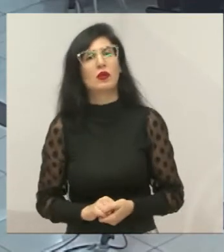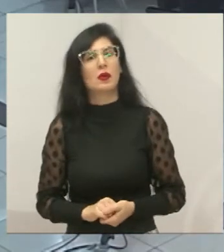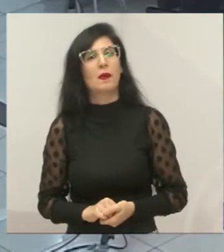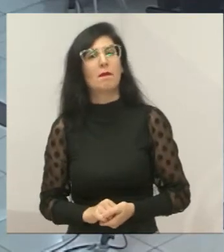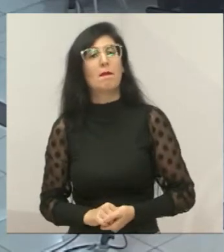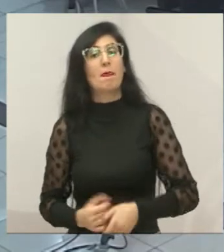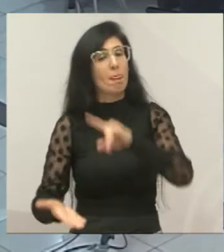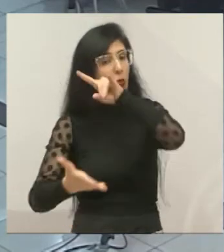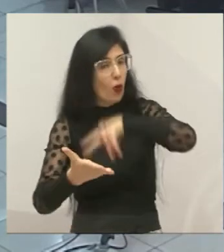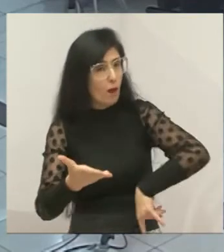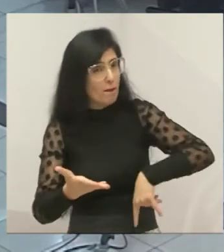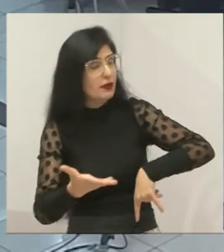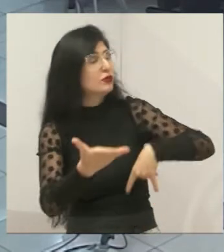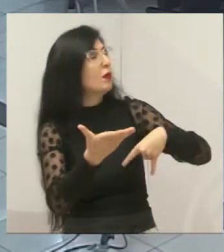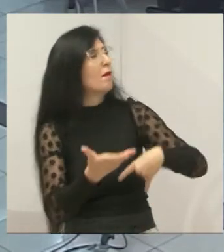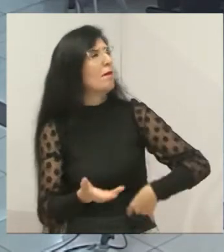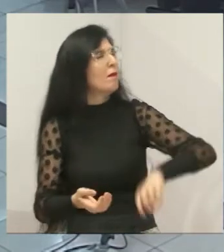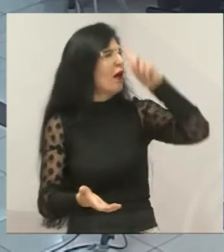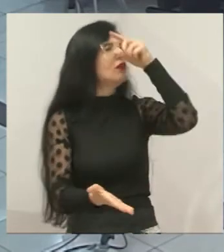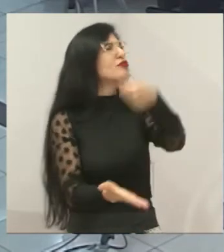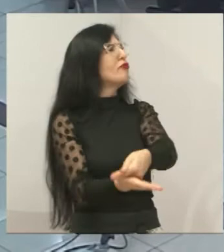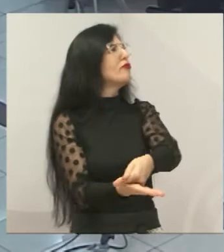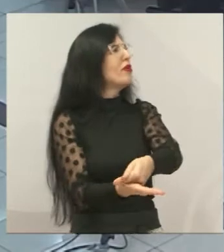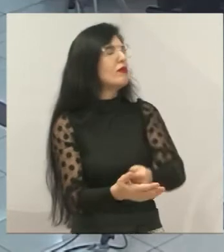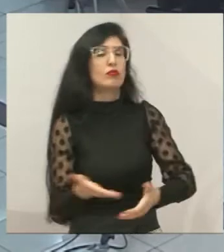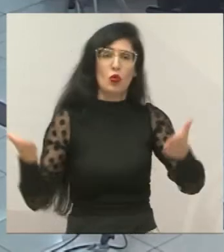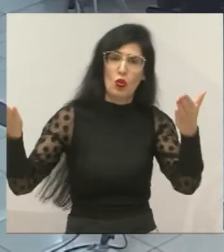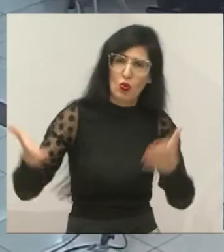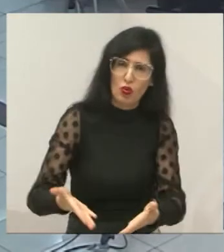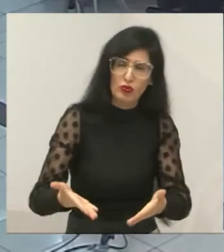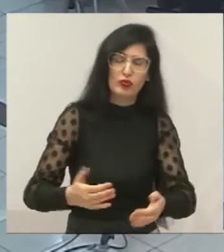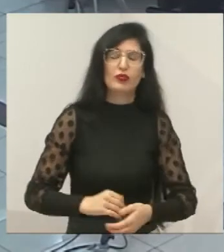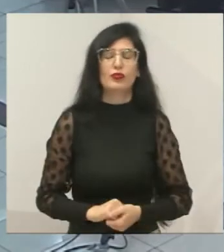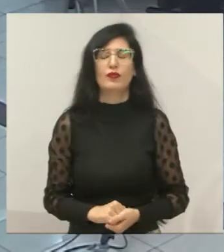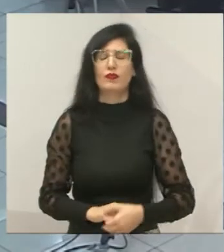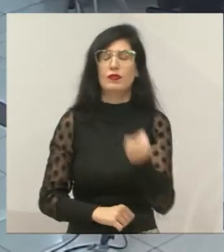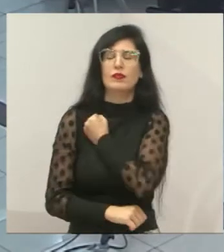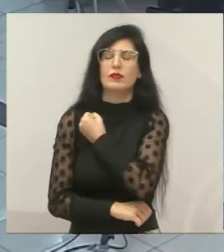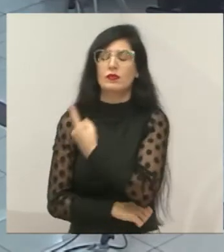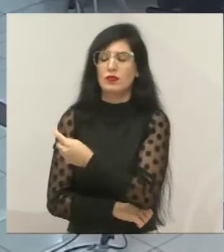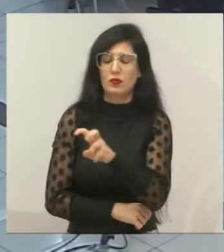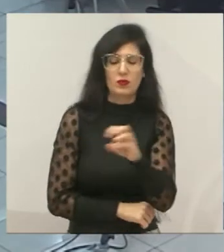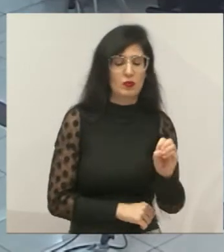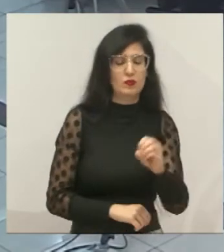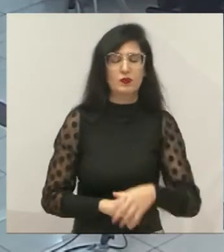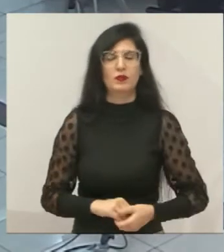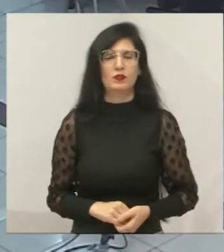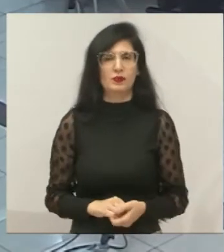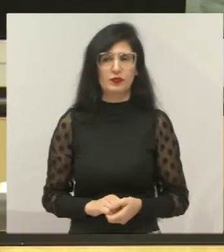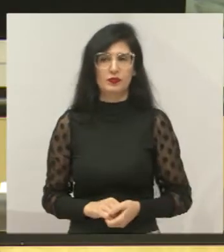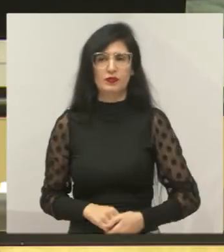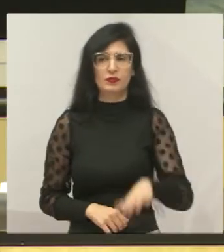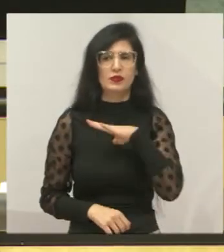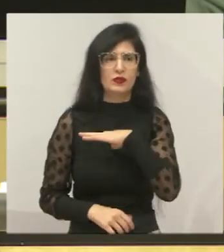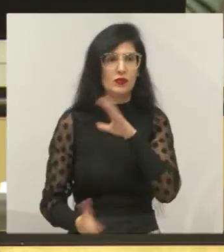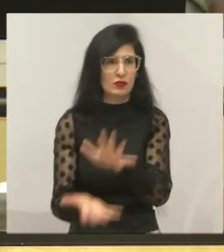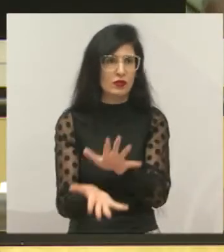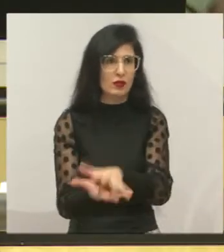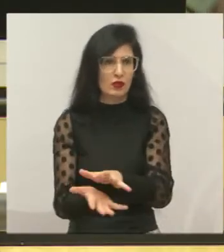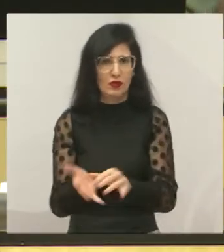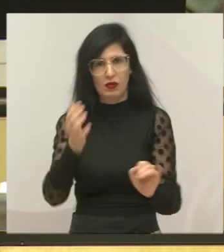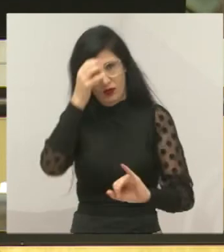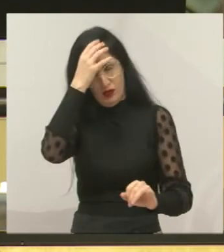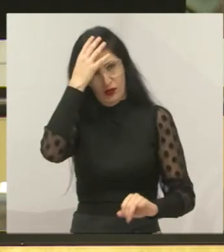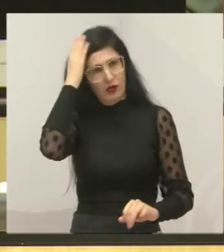informações protocolados para esta sessão. Pedido de informação número 150. Considerando que o município de Jacareí interrompeu